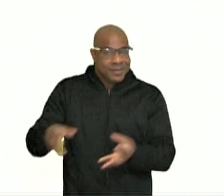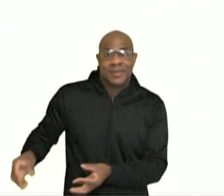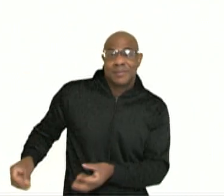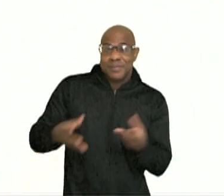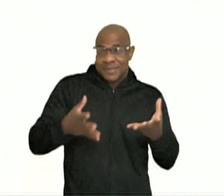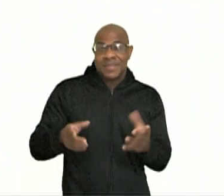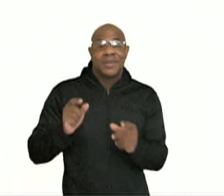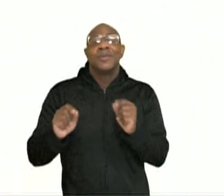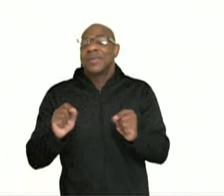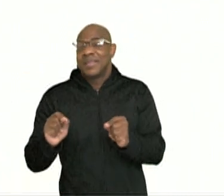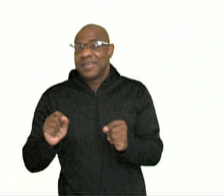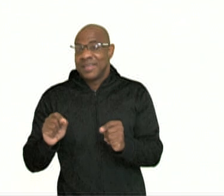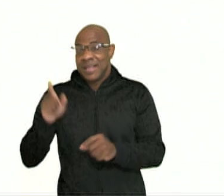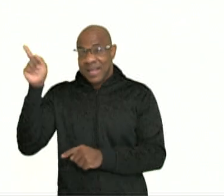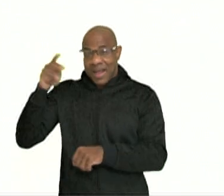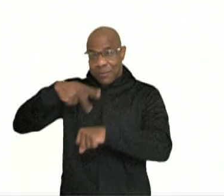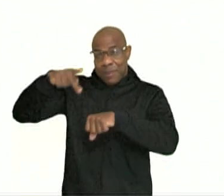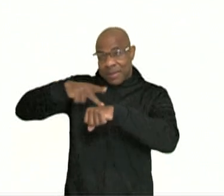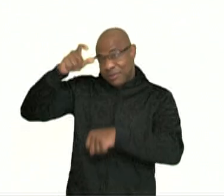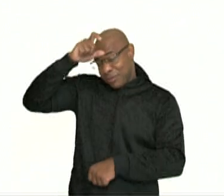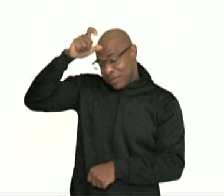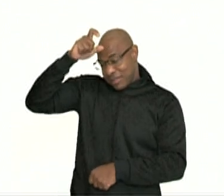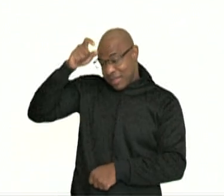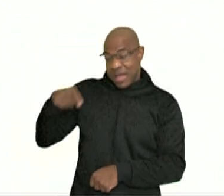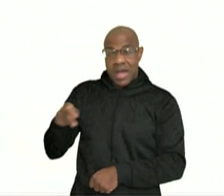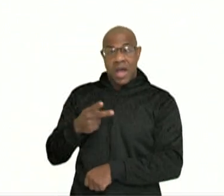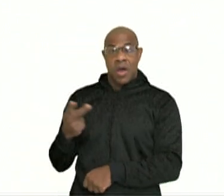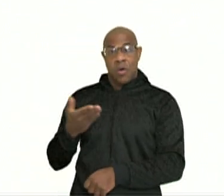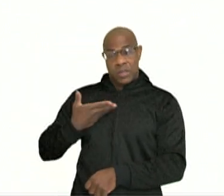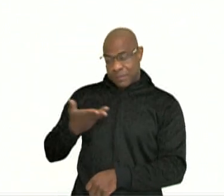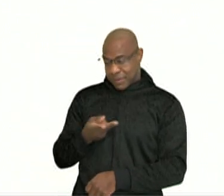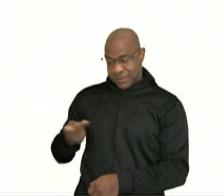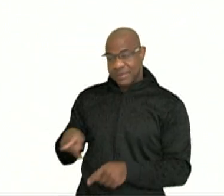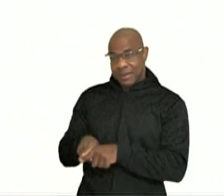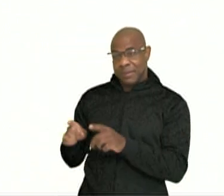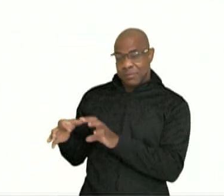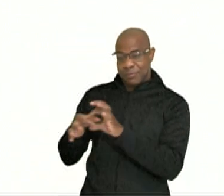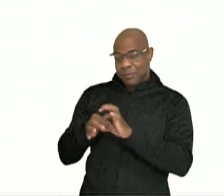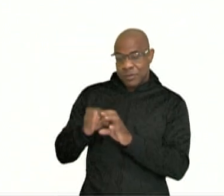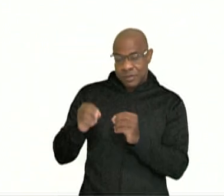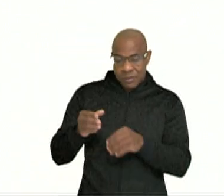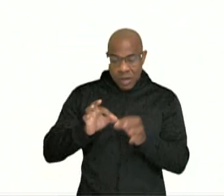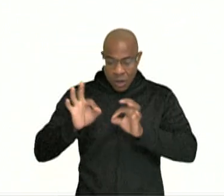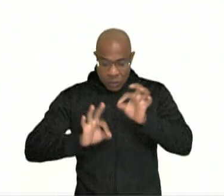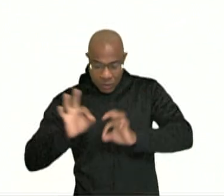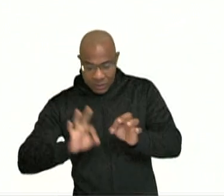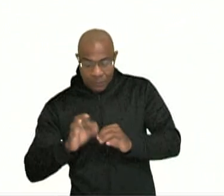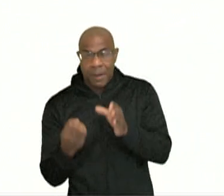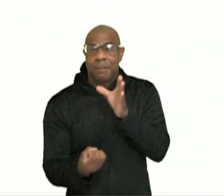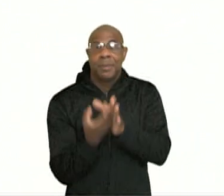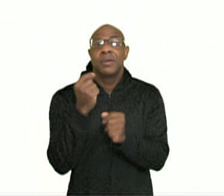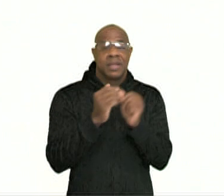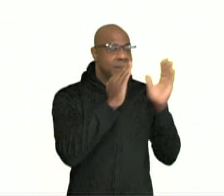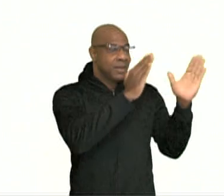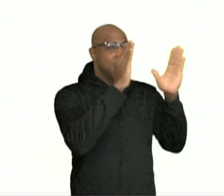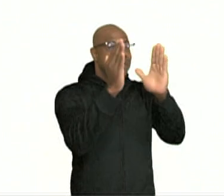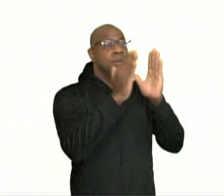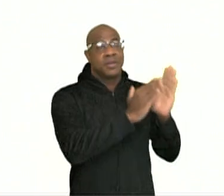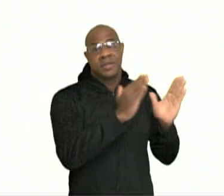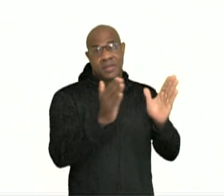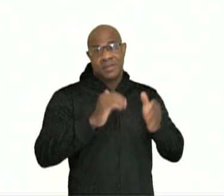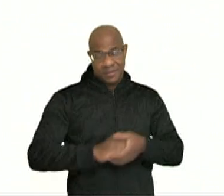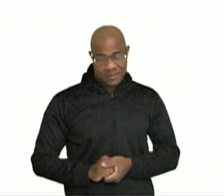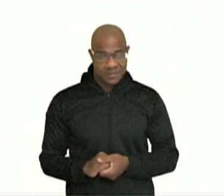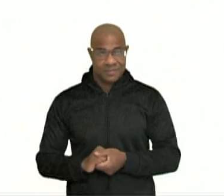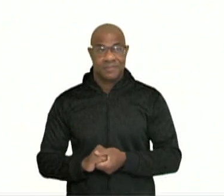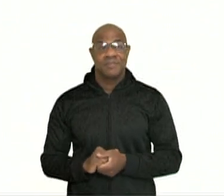se uniu, então, para abrir uma biblioteca com os livros que foram coletados por 7 meses na capital turca.